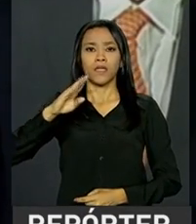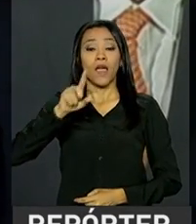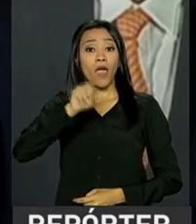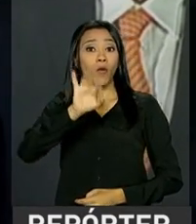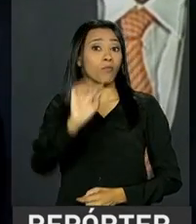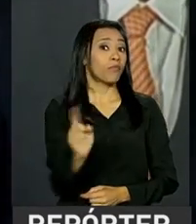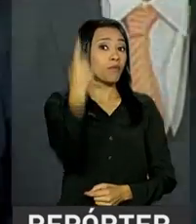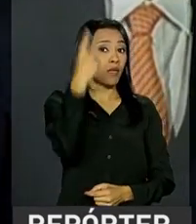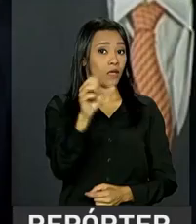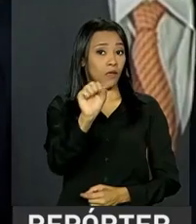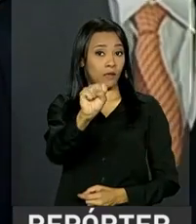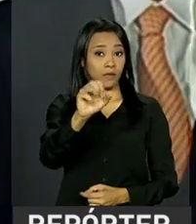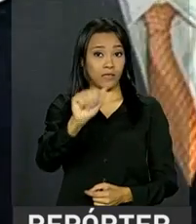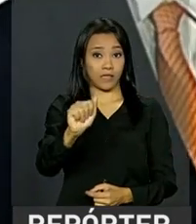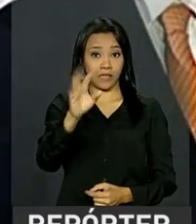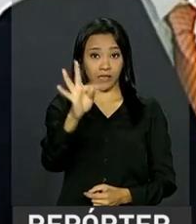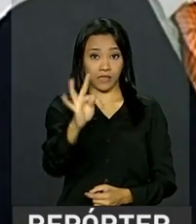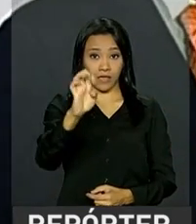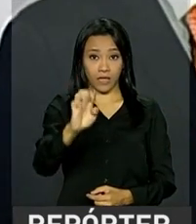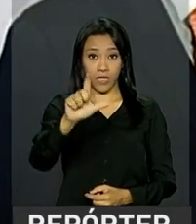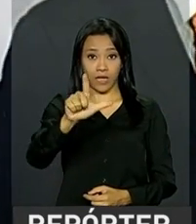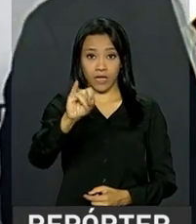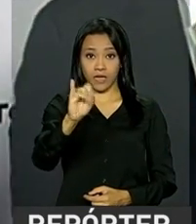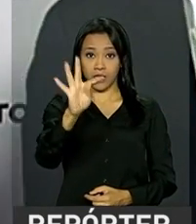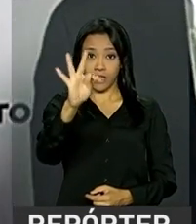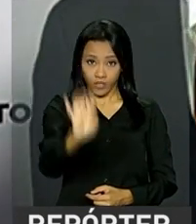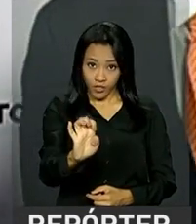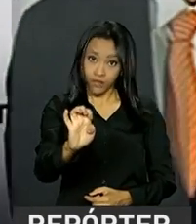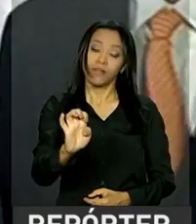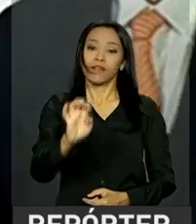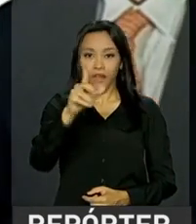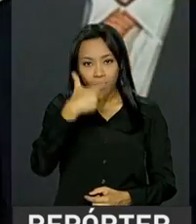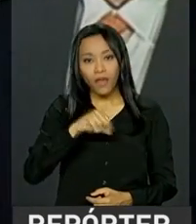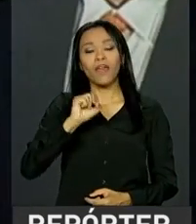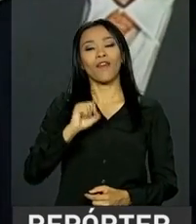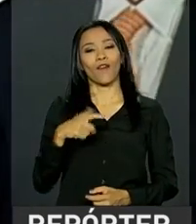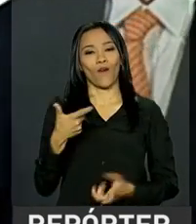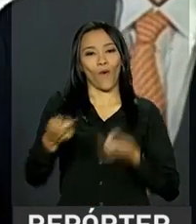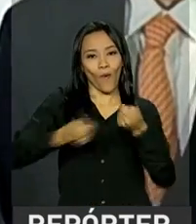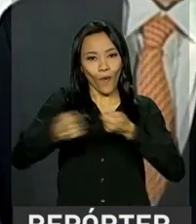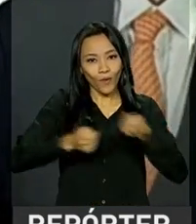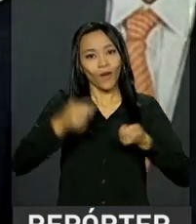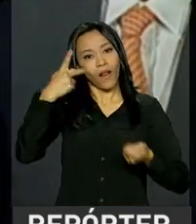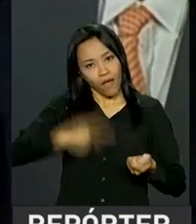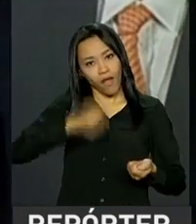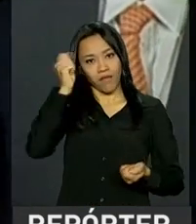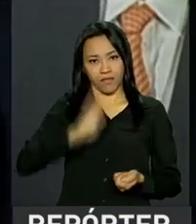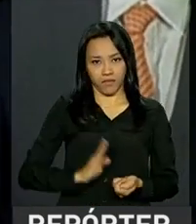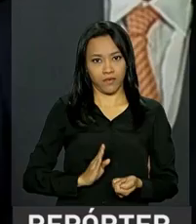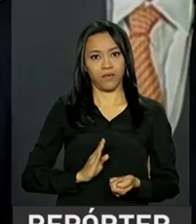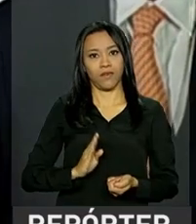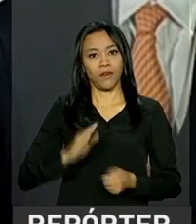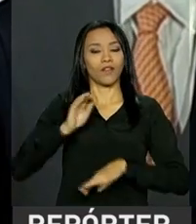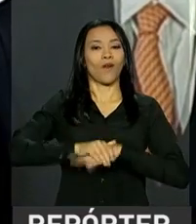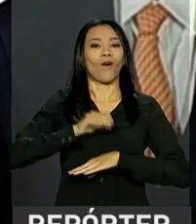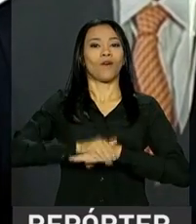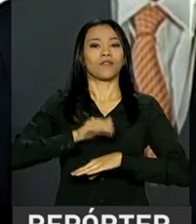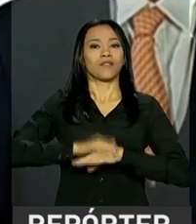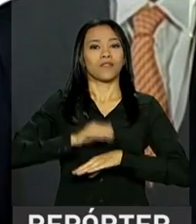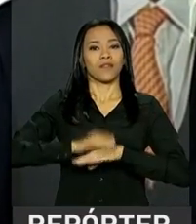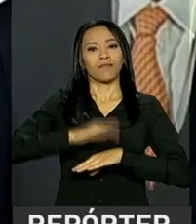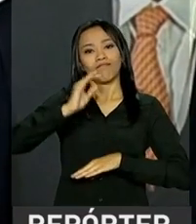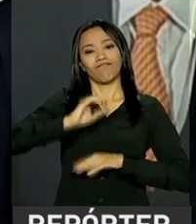satélite presidente que é operado é estritamente por brasileiro vai permitir a nossa soberania Nossa